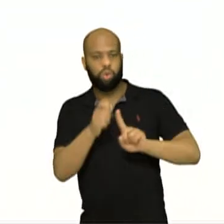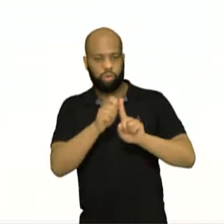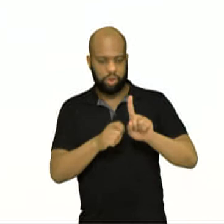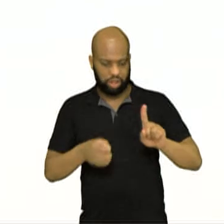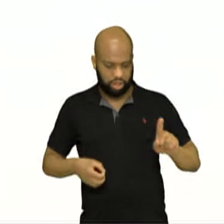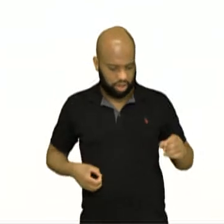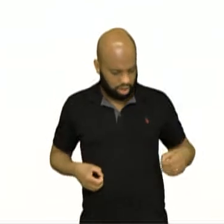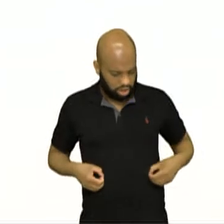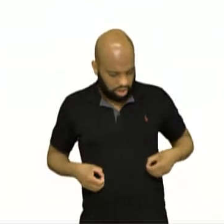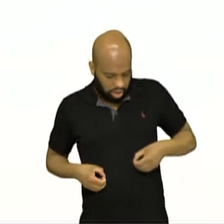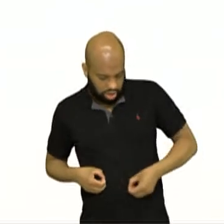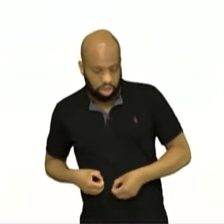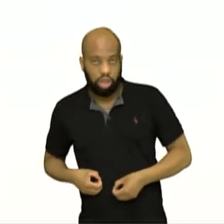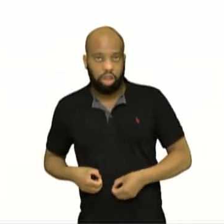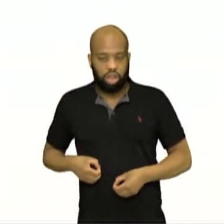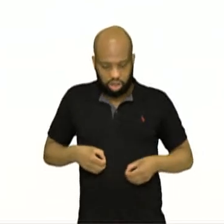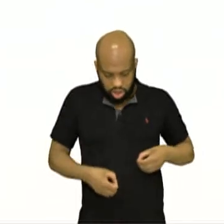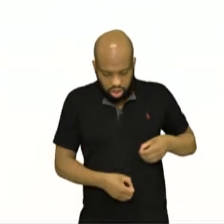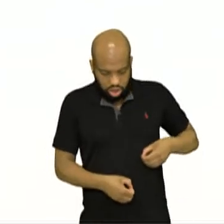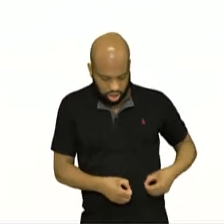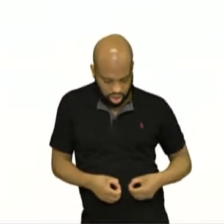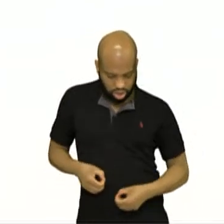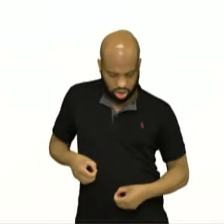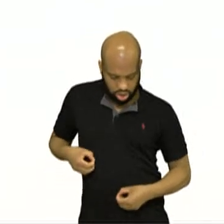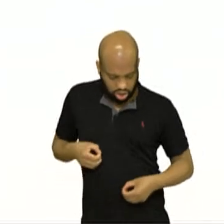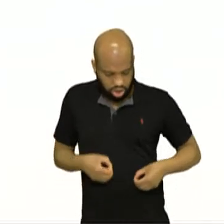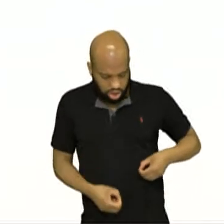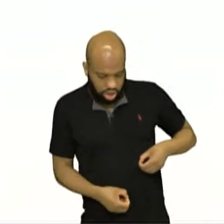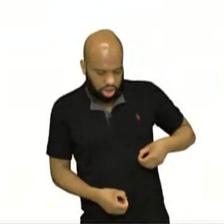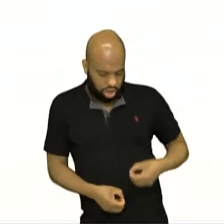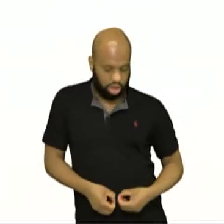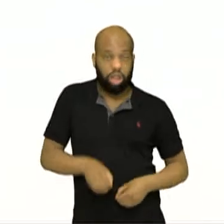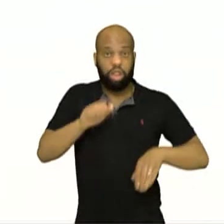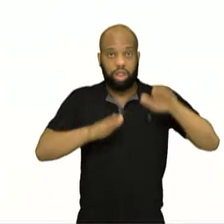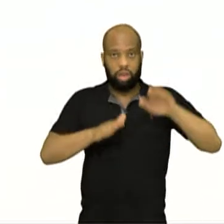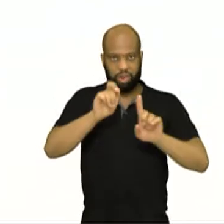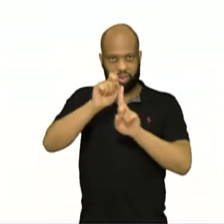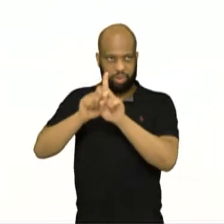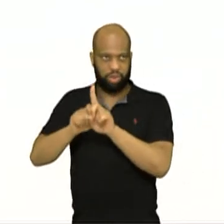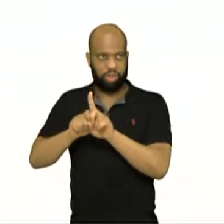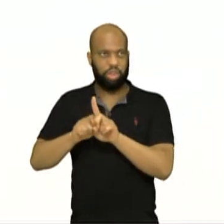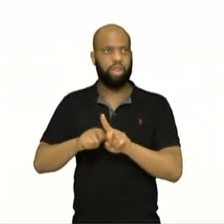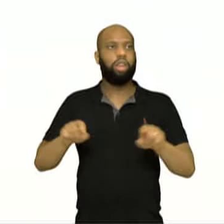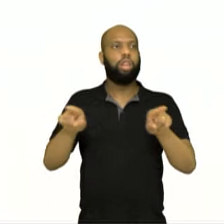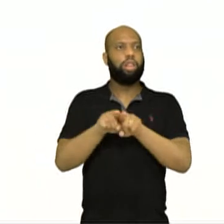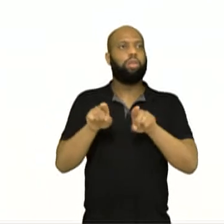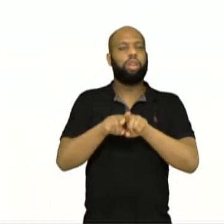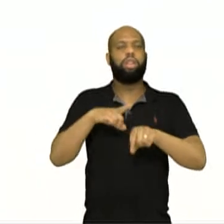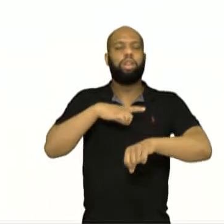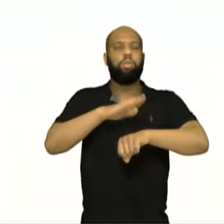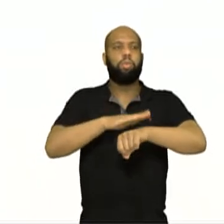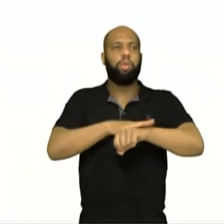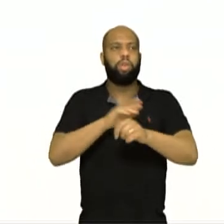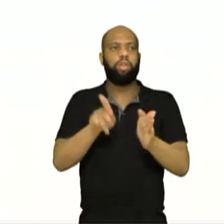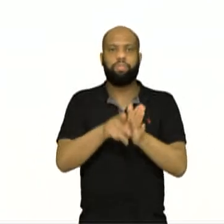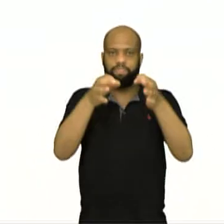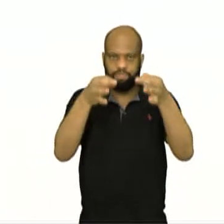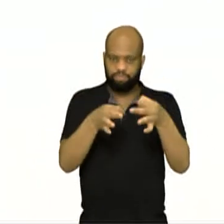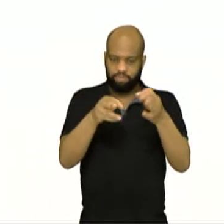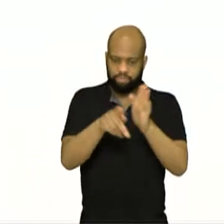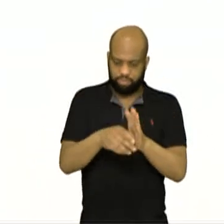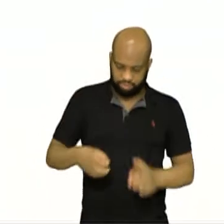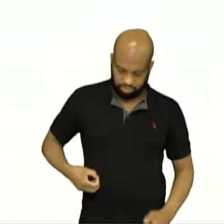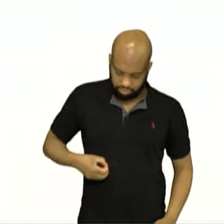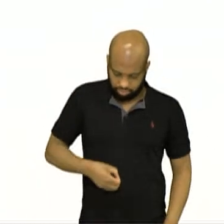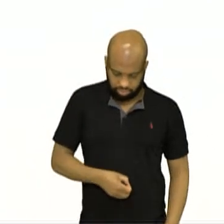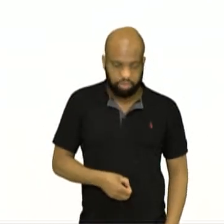ovário, e podem se intercalando, né? Conforme o caso aqui. E aqui aparece um momento da ovulação, tá?